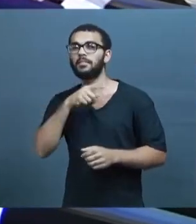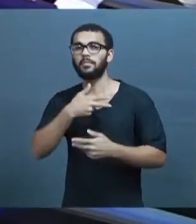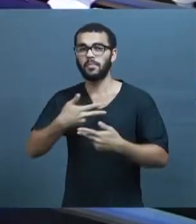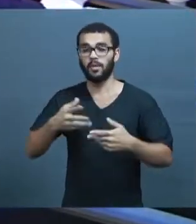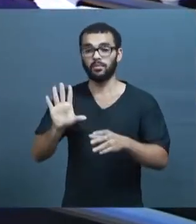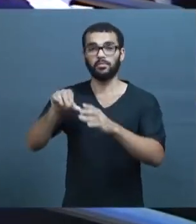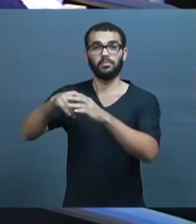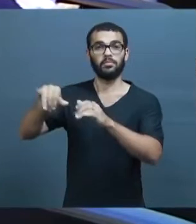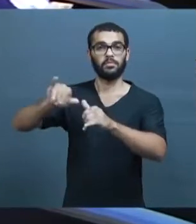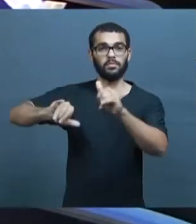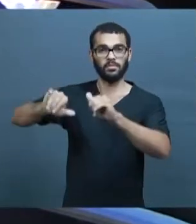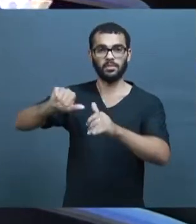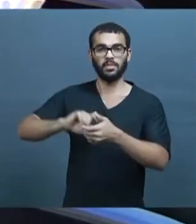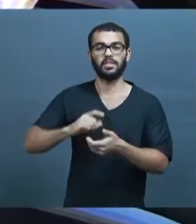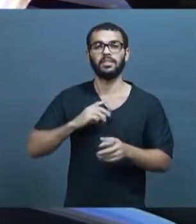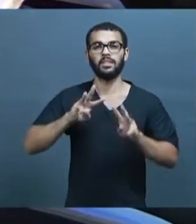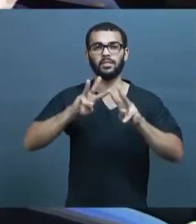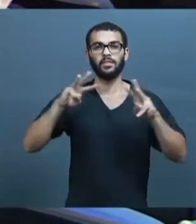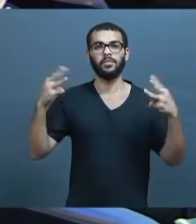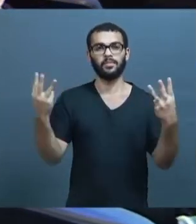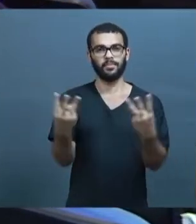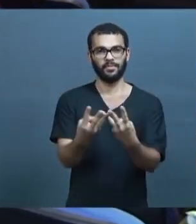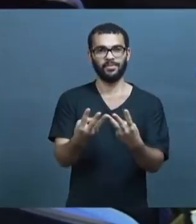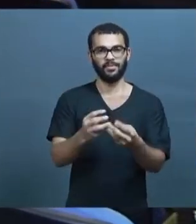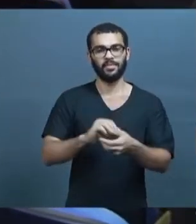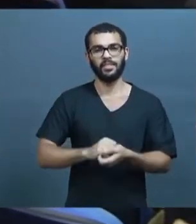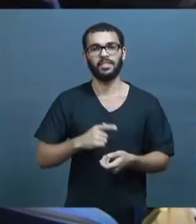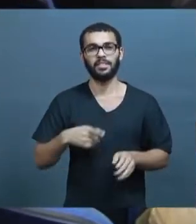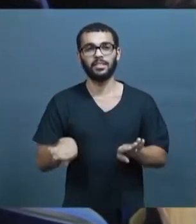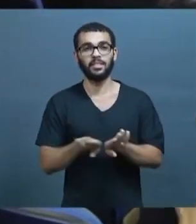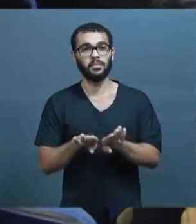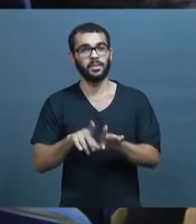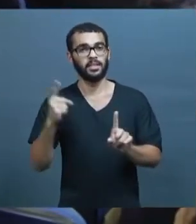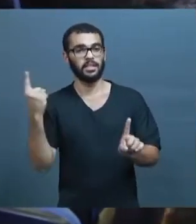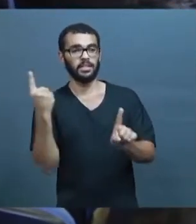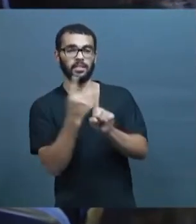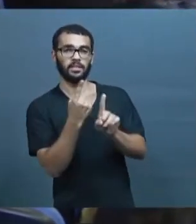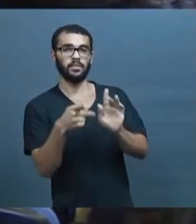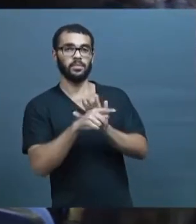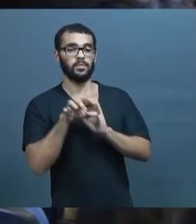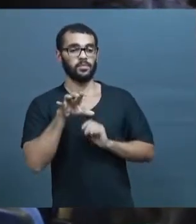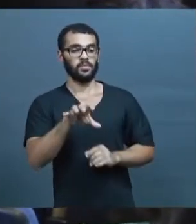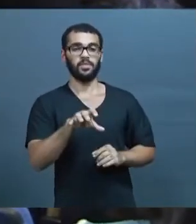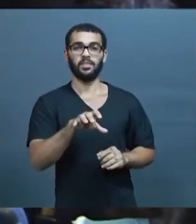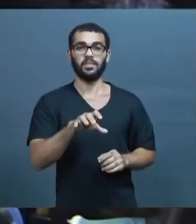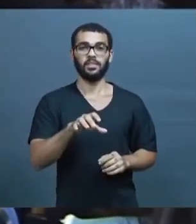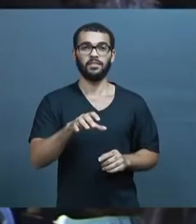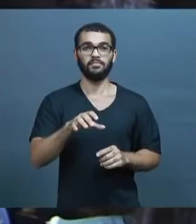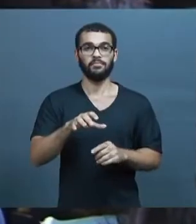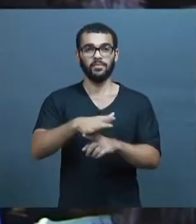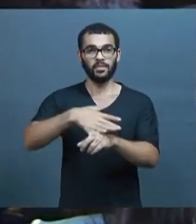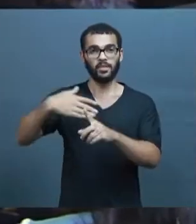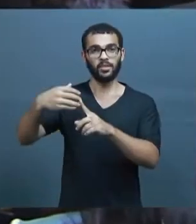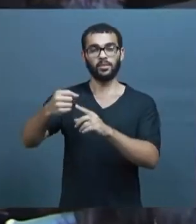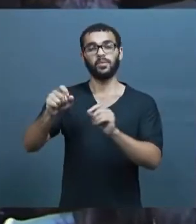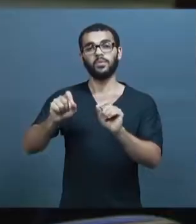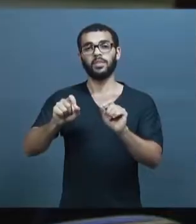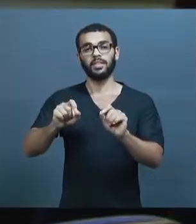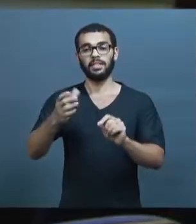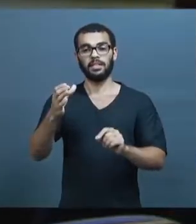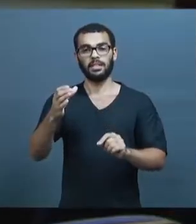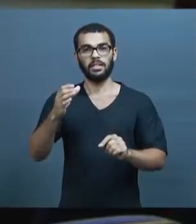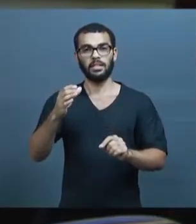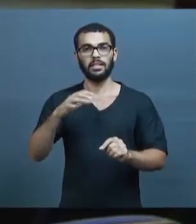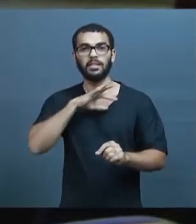em Ciências de Animais de Laboratório e o Encontro Regional da Sociedade Brasileira de Ciência em Animais de Laboratório.